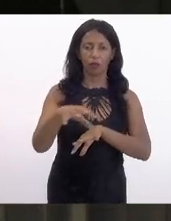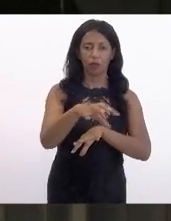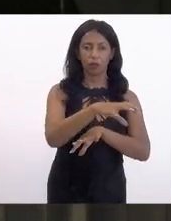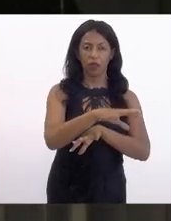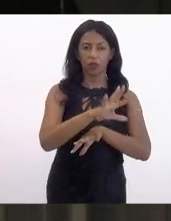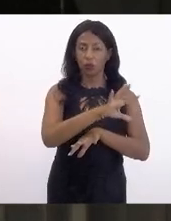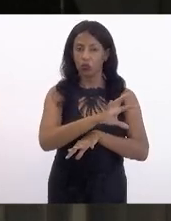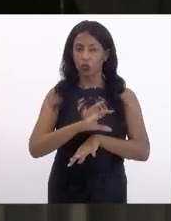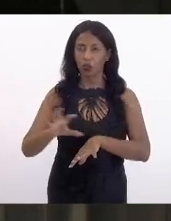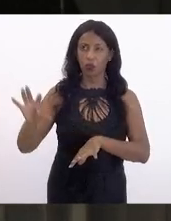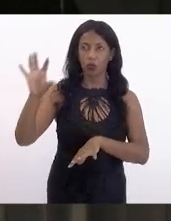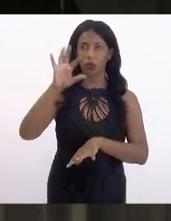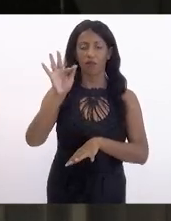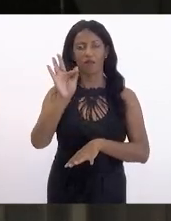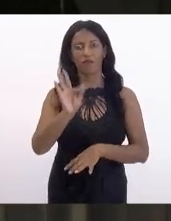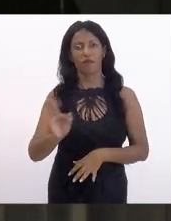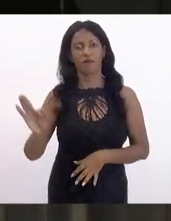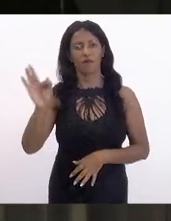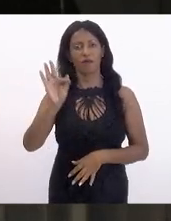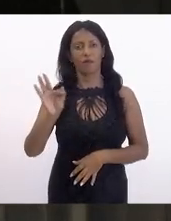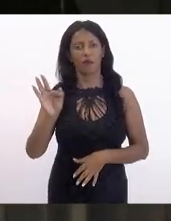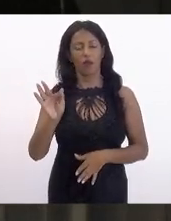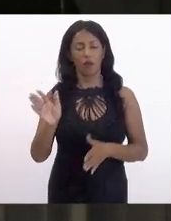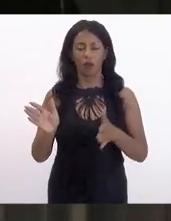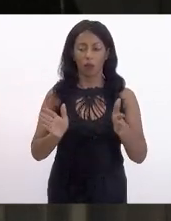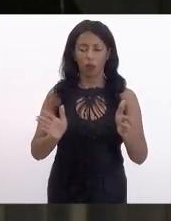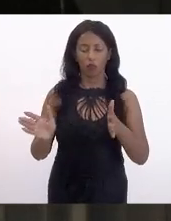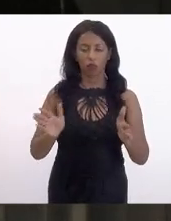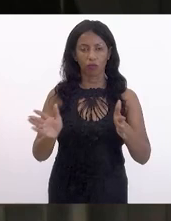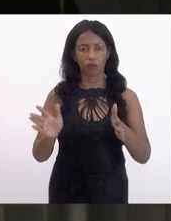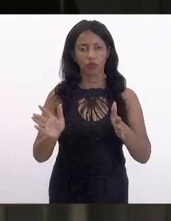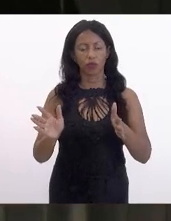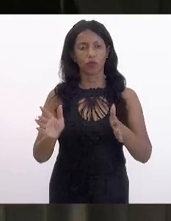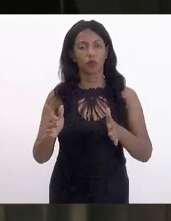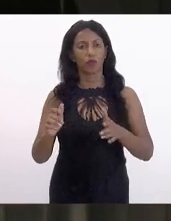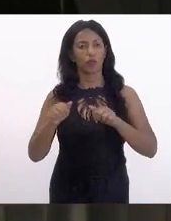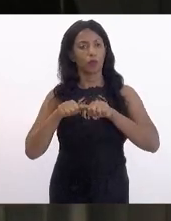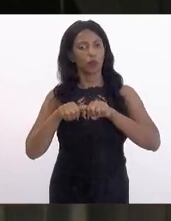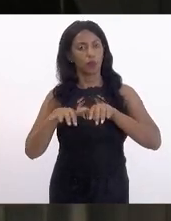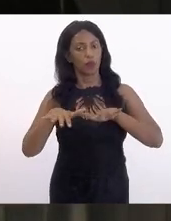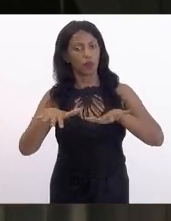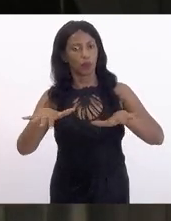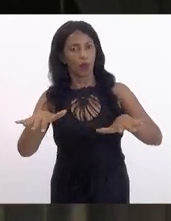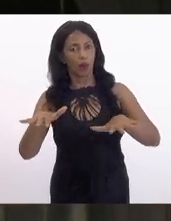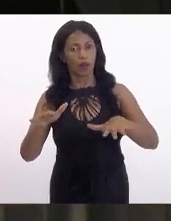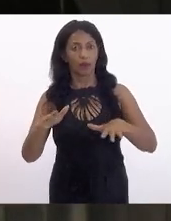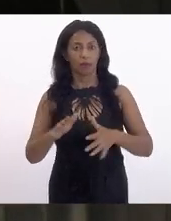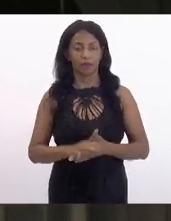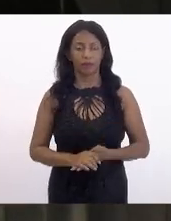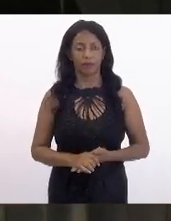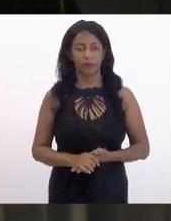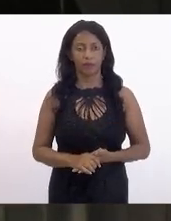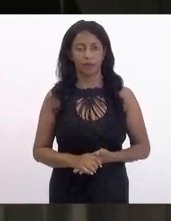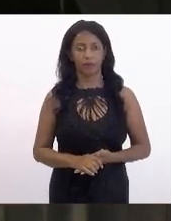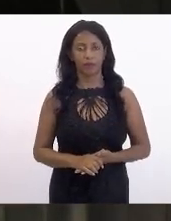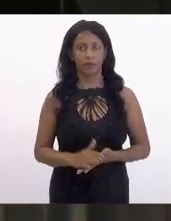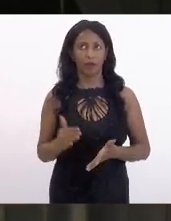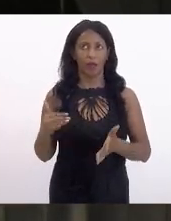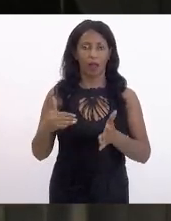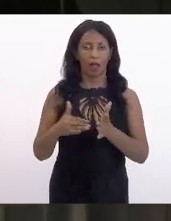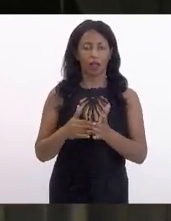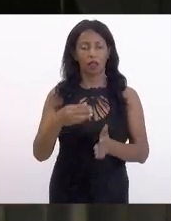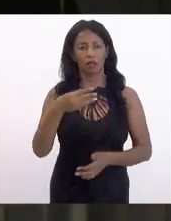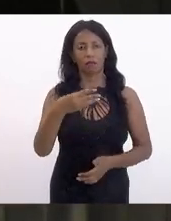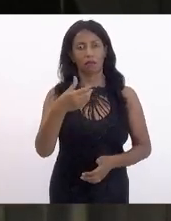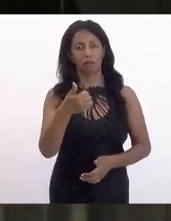Federação função do período pandêmico que até pelo menos Trinta e